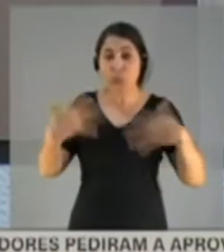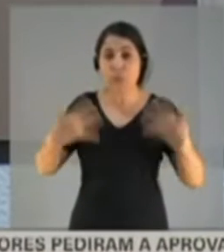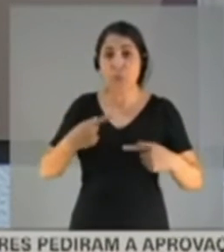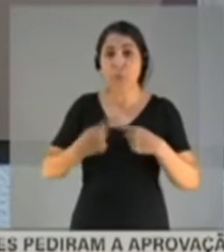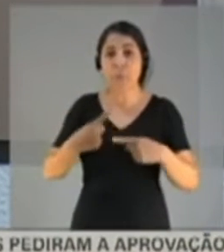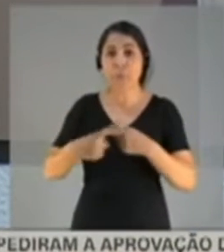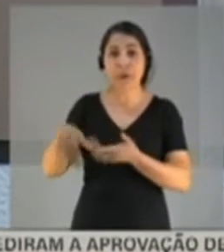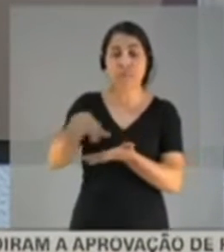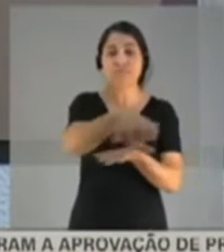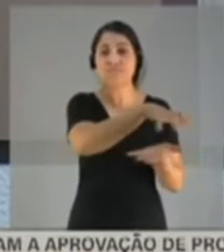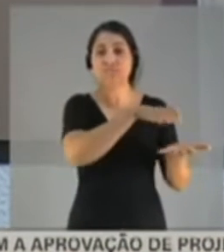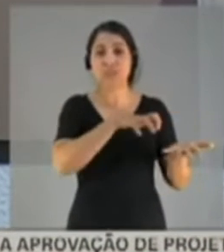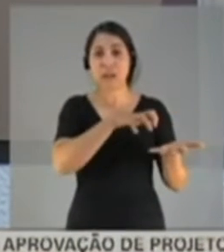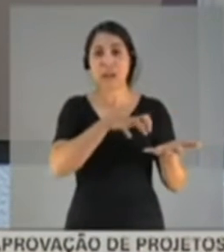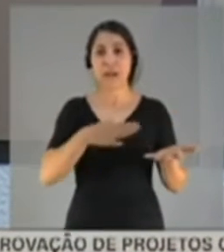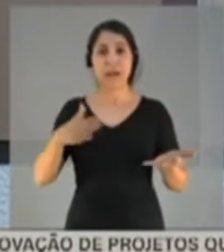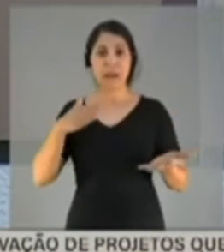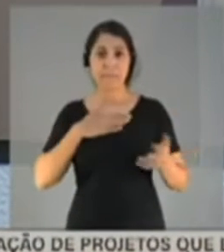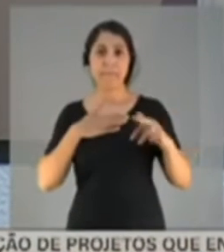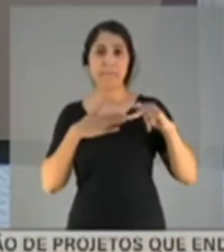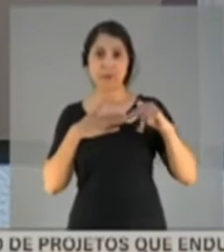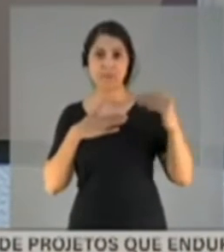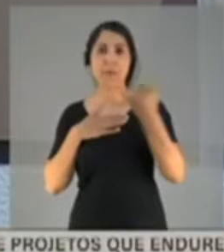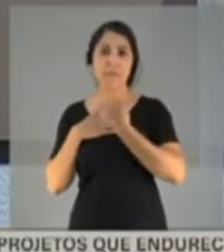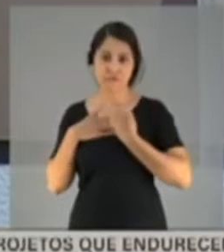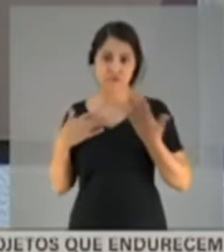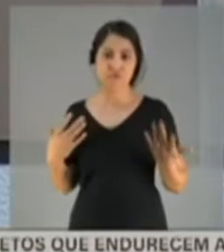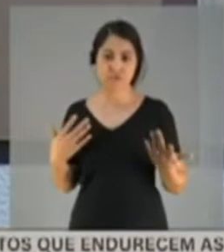informações trazidas pelo meu irmão para minha pessoa.